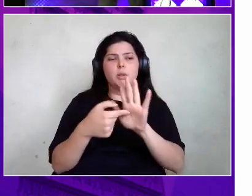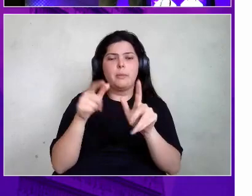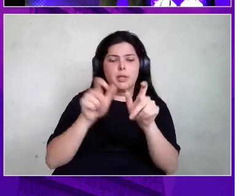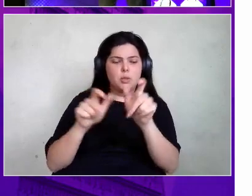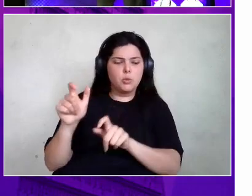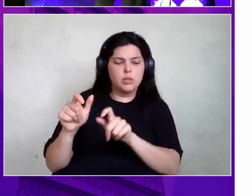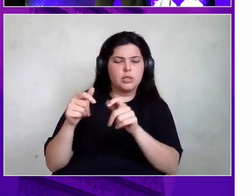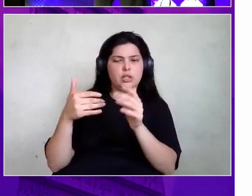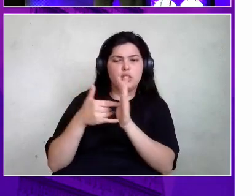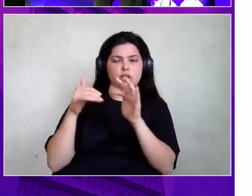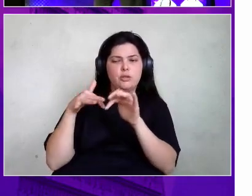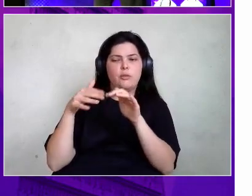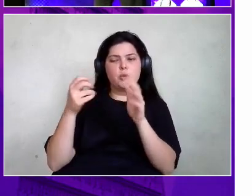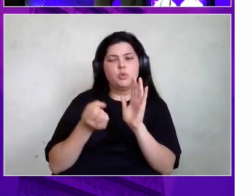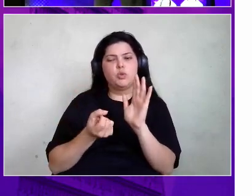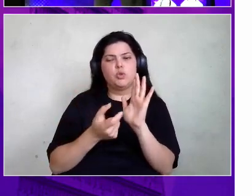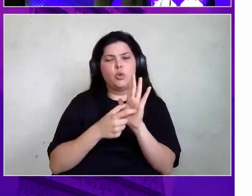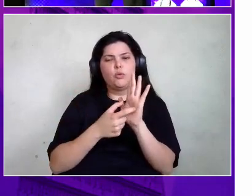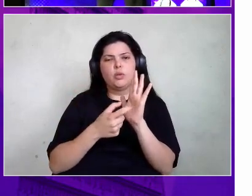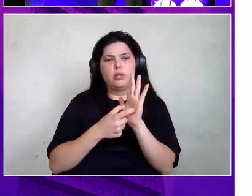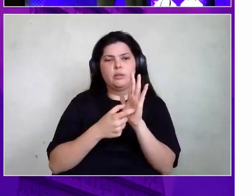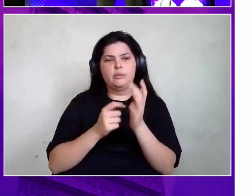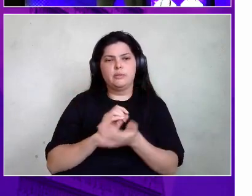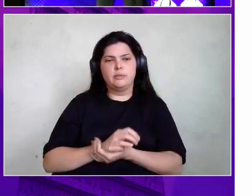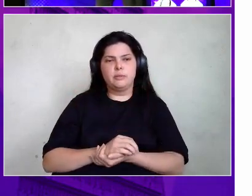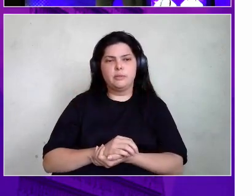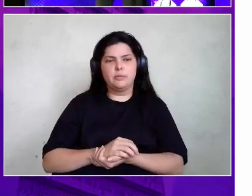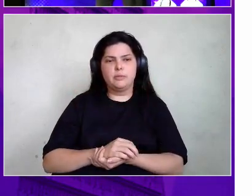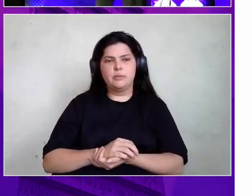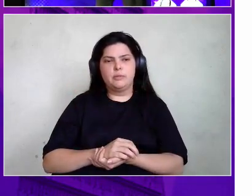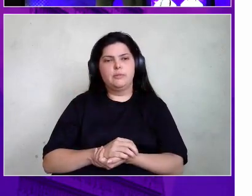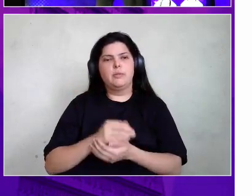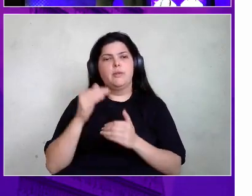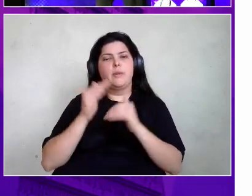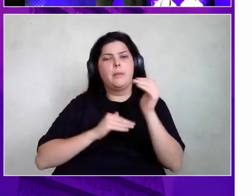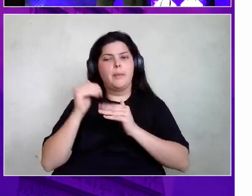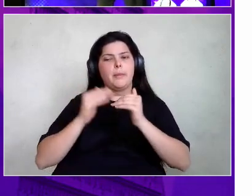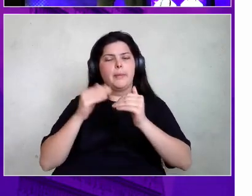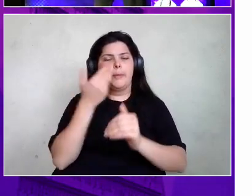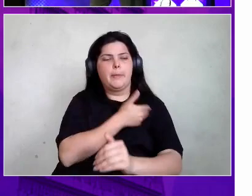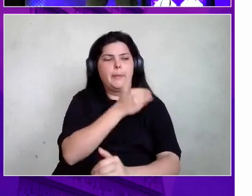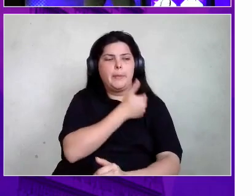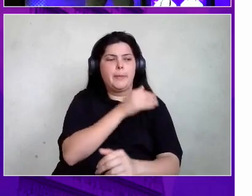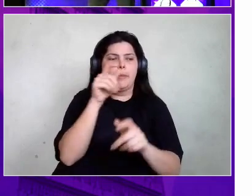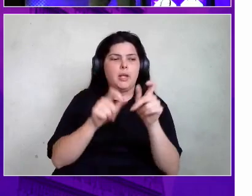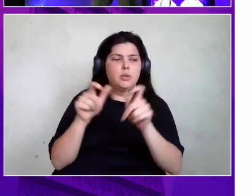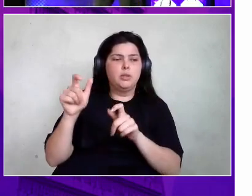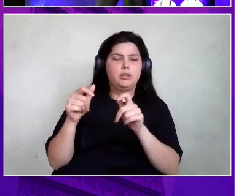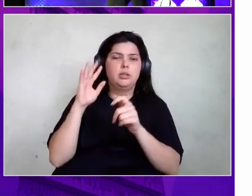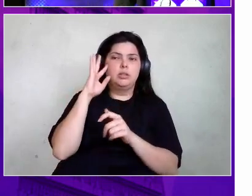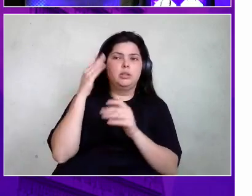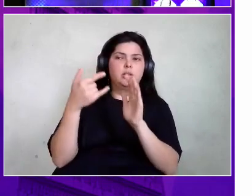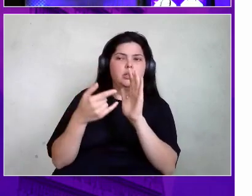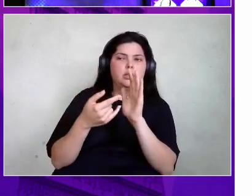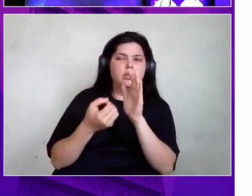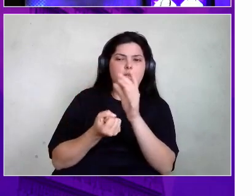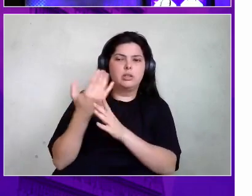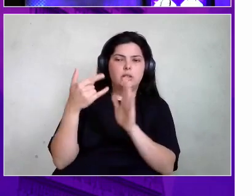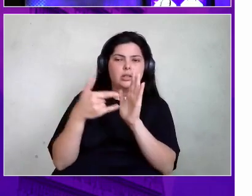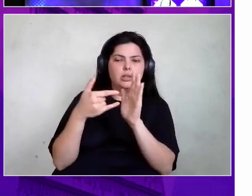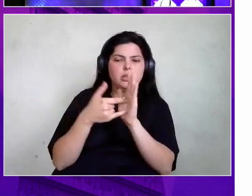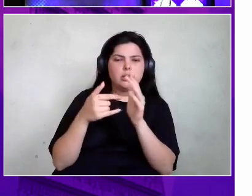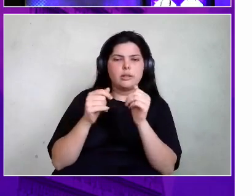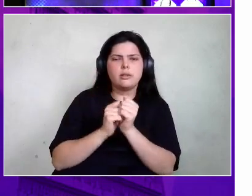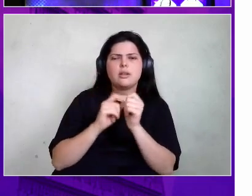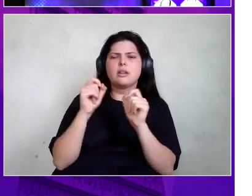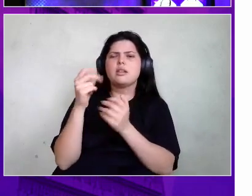o software, certo? Elas exercitam esse fluxo, mas elas são as pessoas que estão desenvolvendo software. Então, quem vai desenhar e